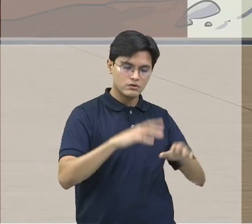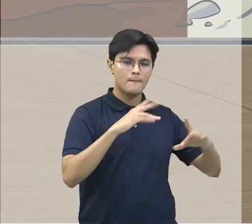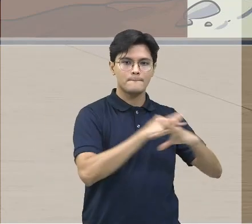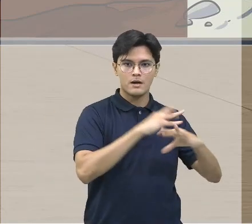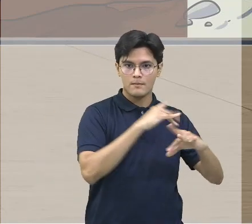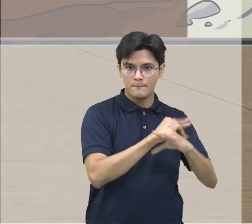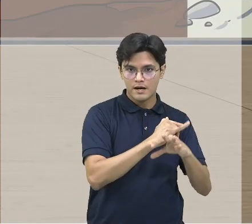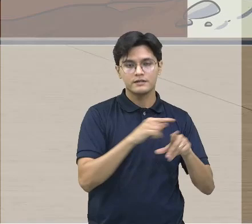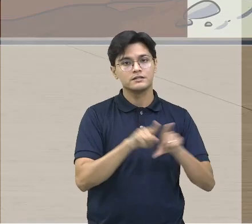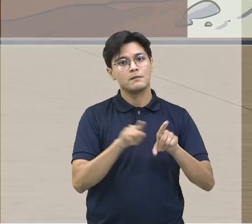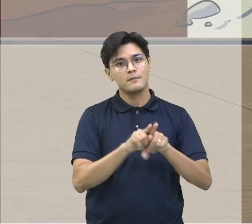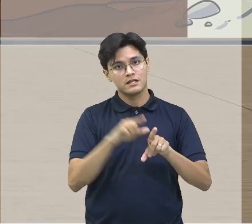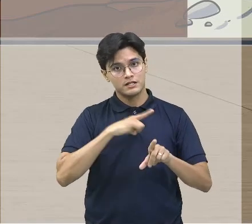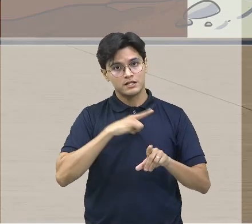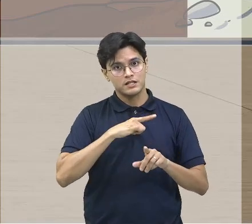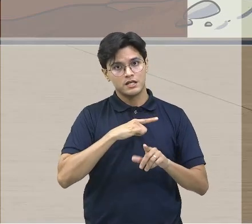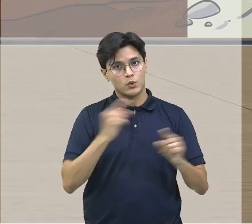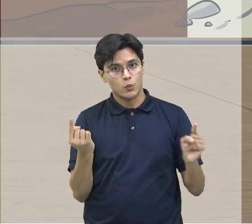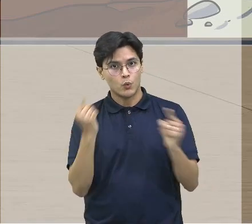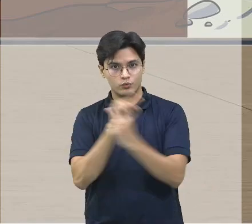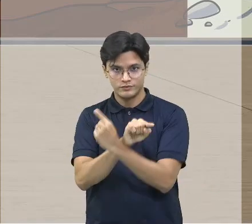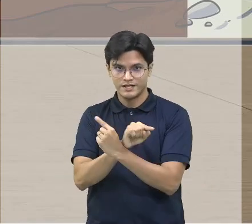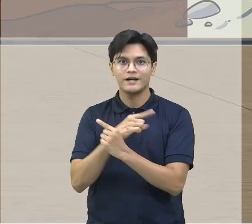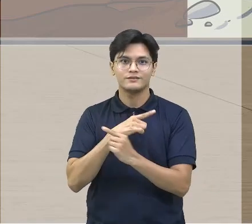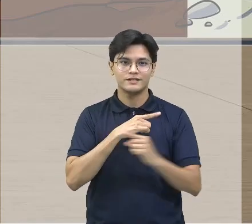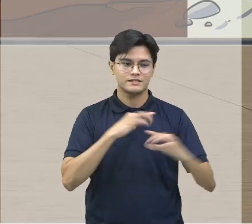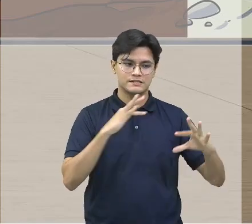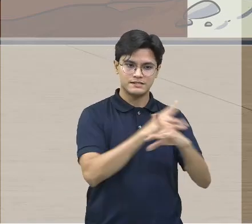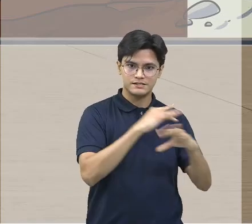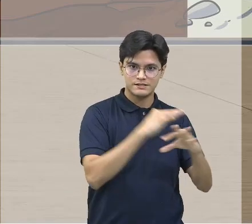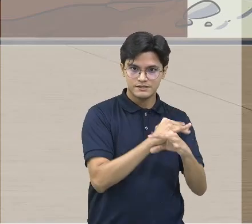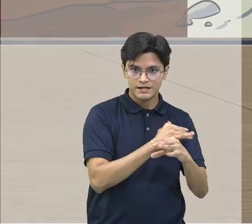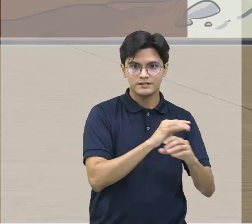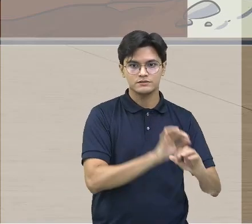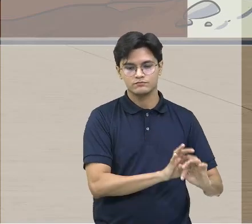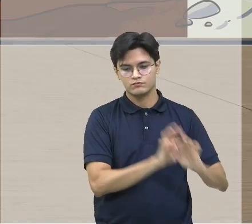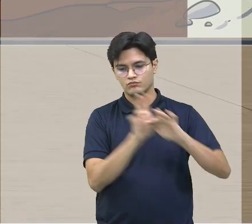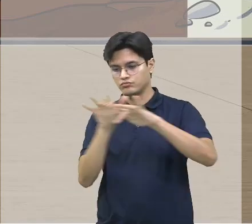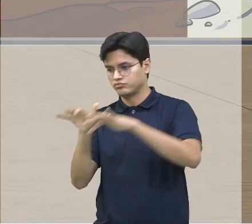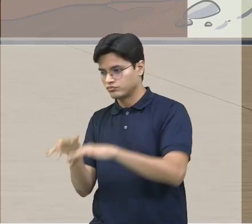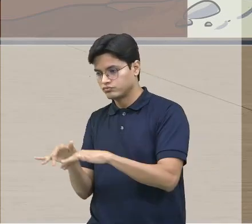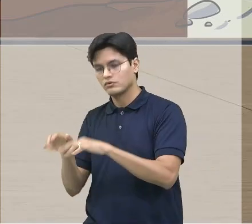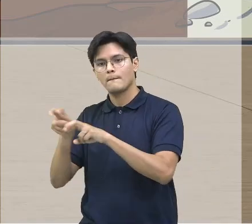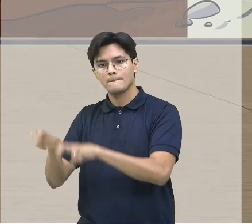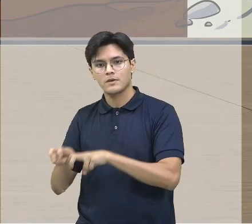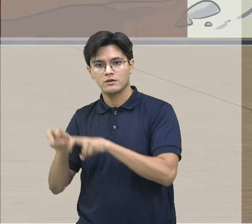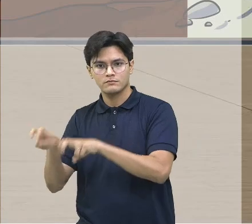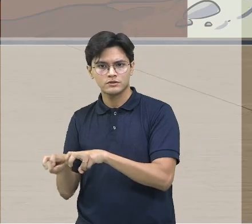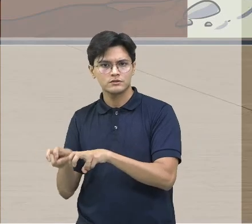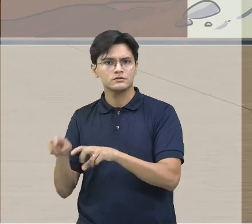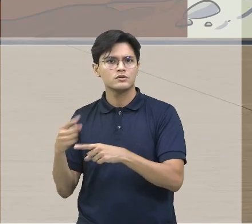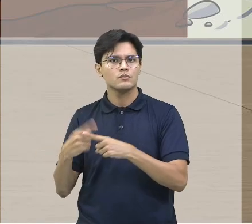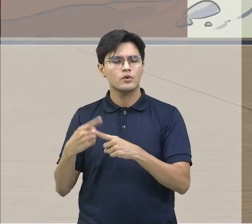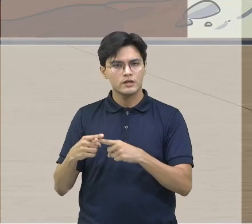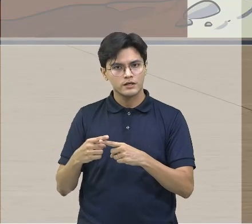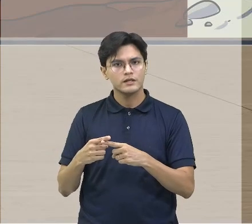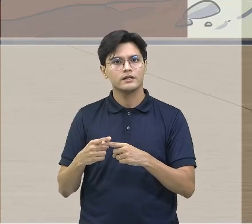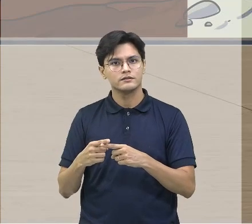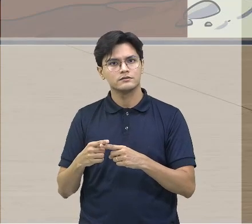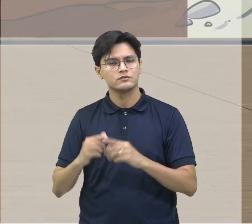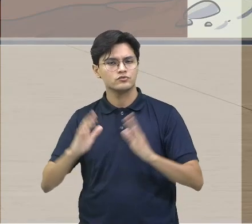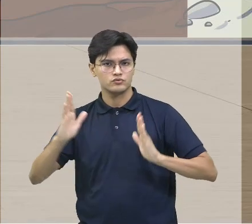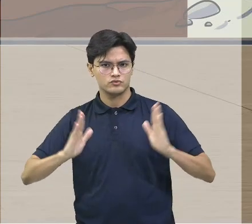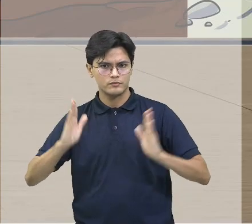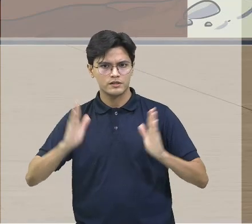vai acontecer nesse momento, porque por conta das invasões bárbaras, as pessoas tinham medo. Medo de quê? De serem